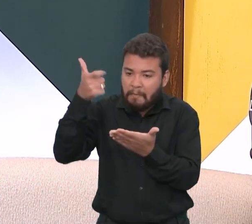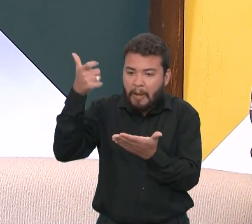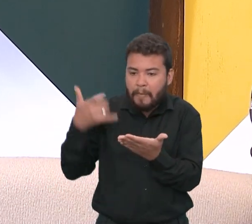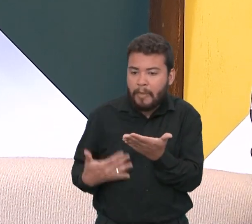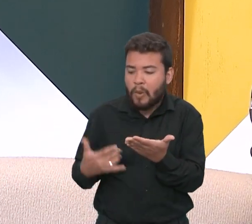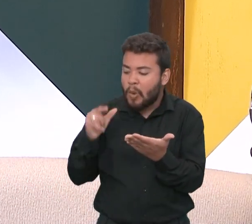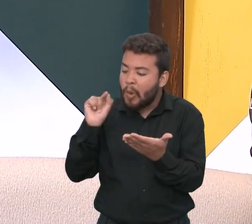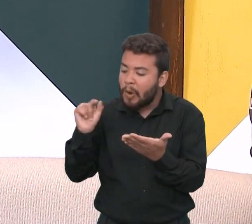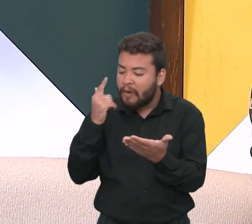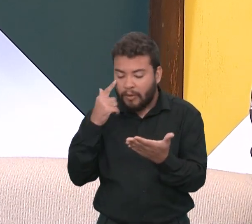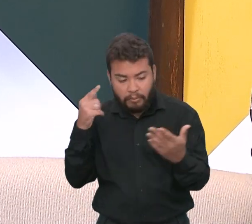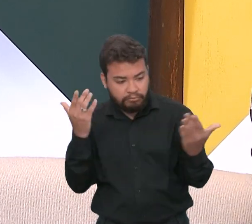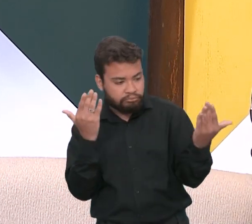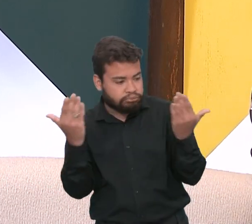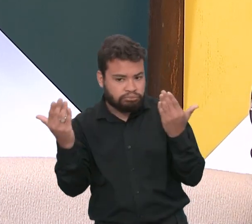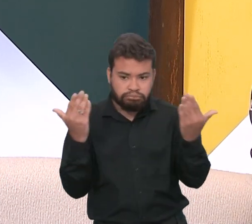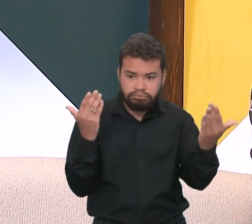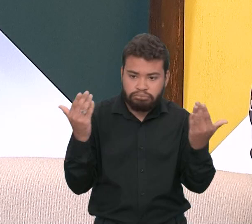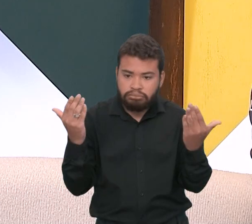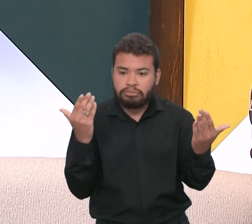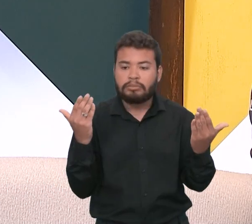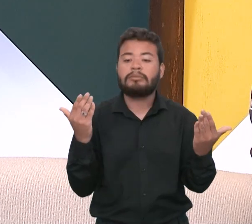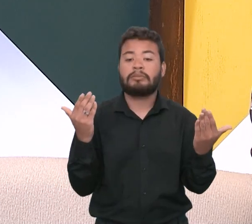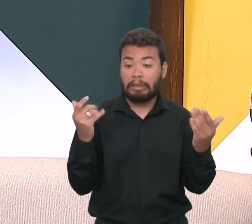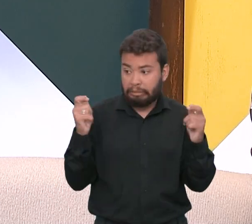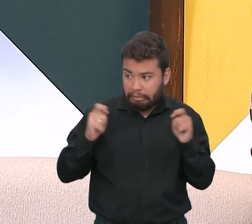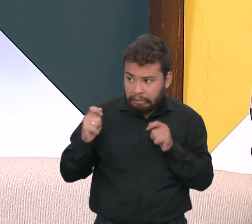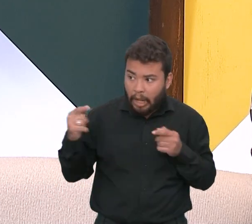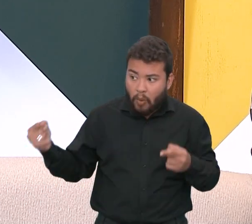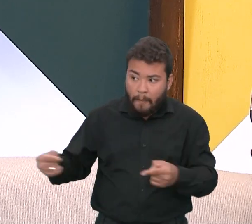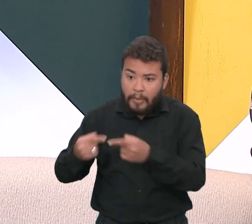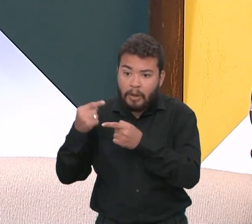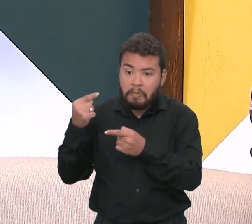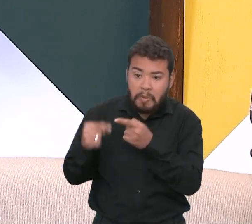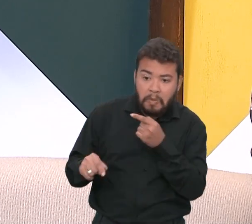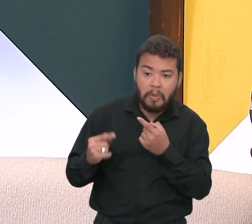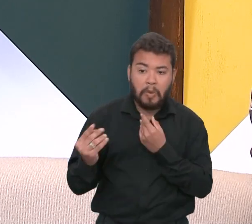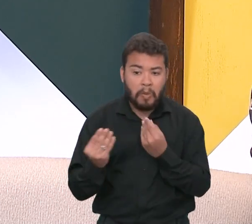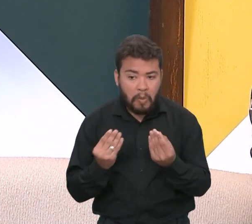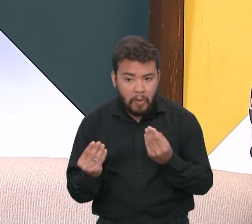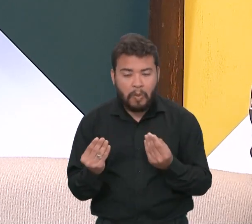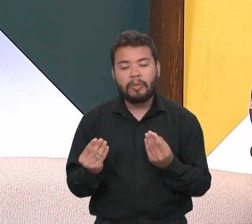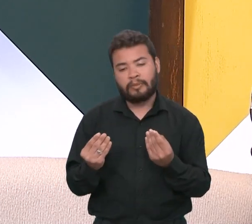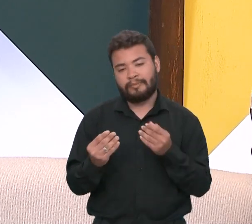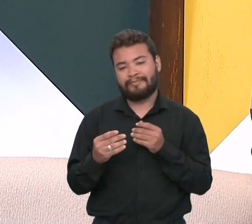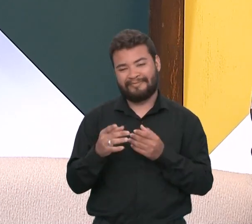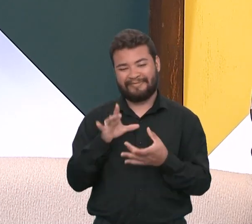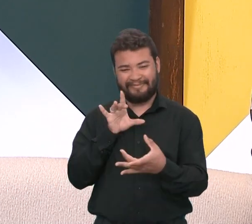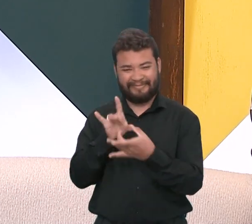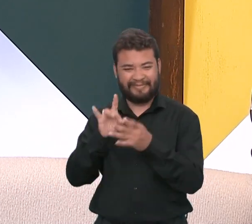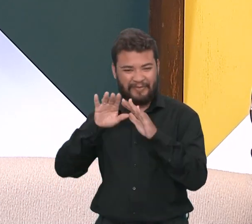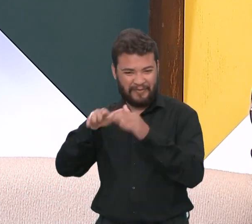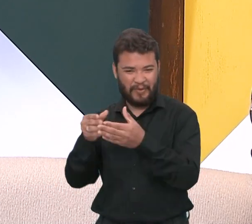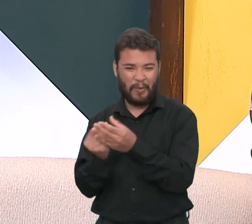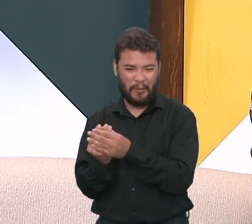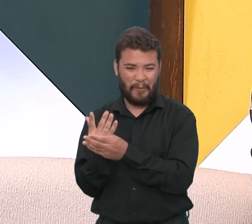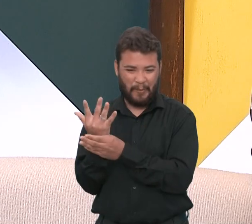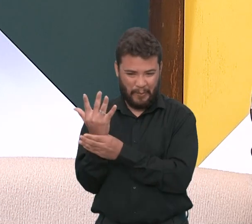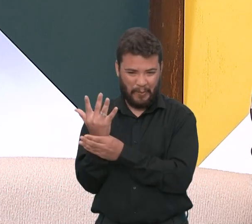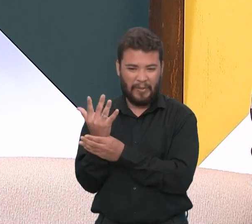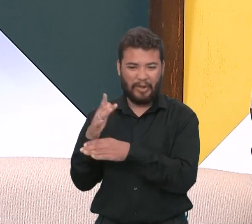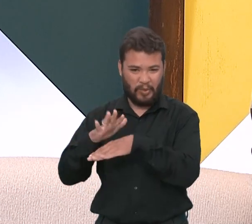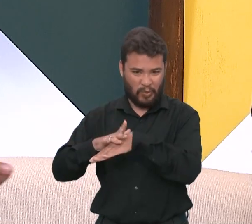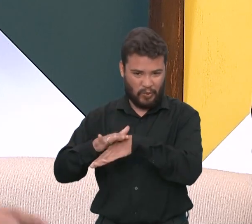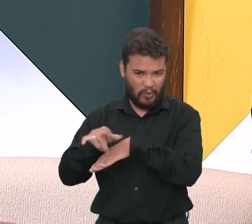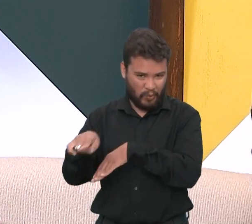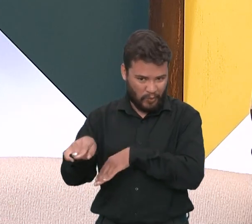para aquilo que a gente está querendo fazer. Nesse caso, para patógenos de plantas. Então, a partir disso a gente pega